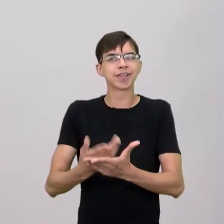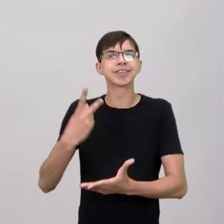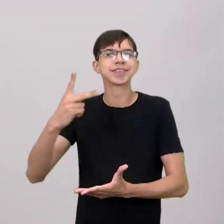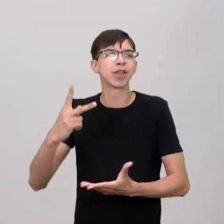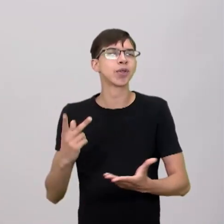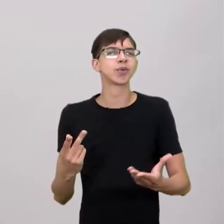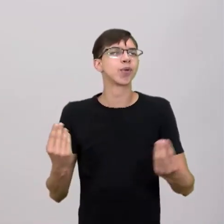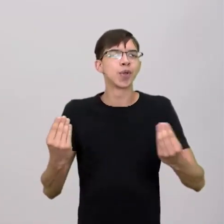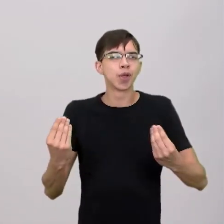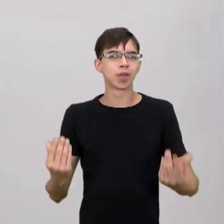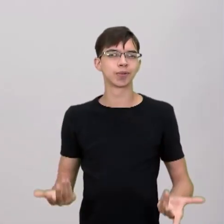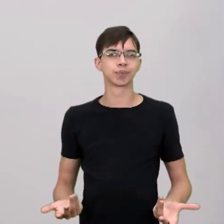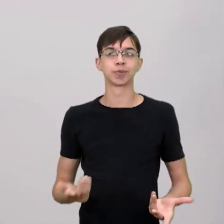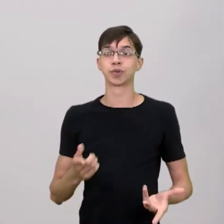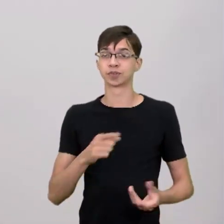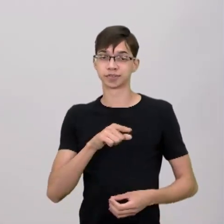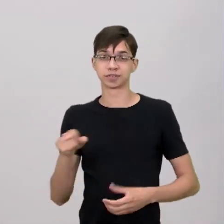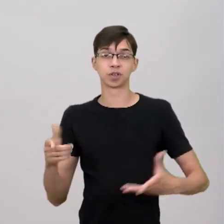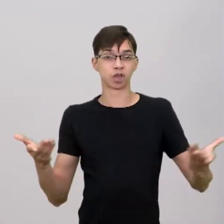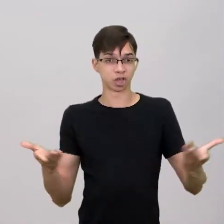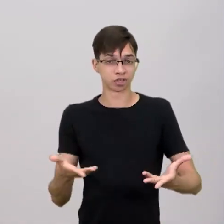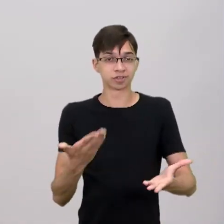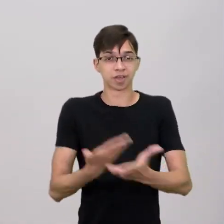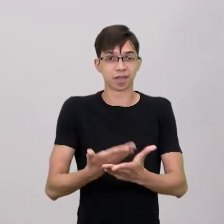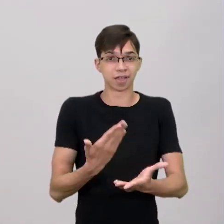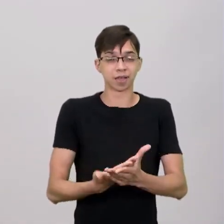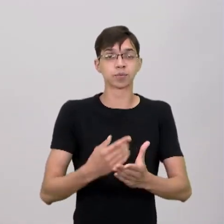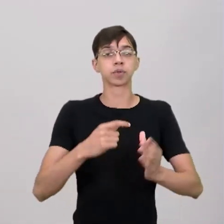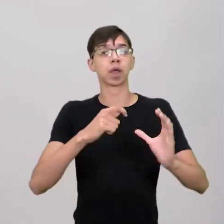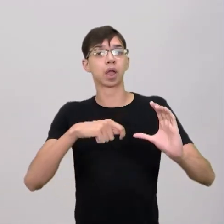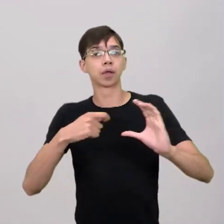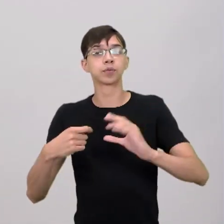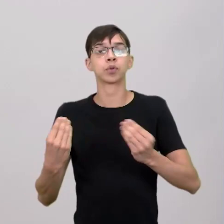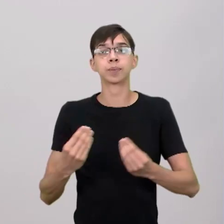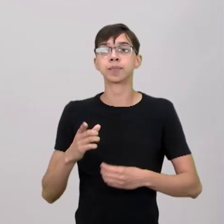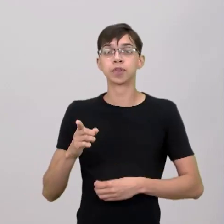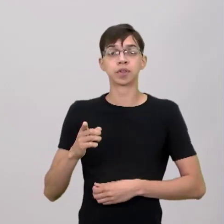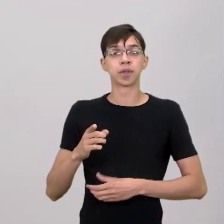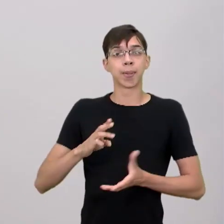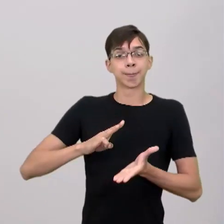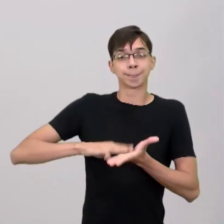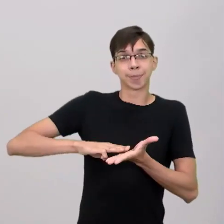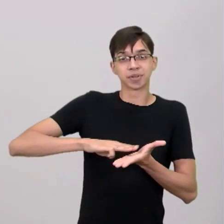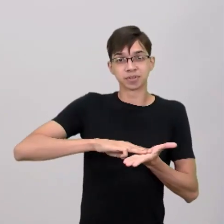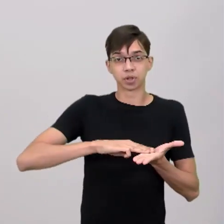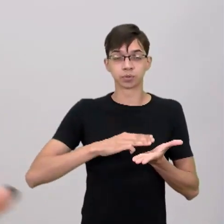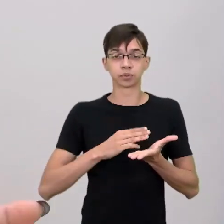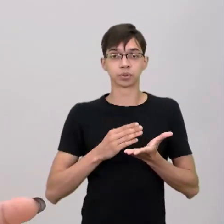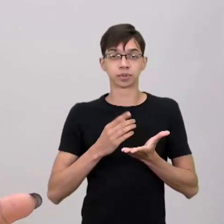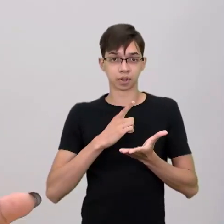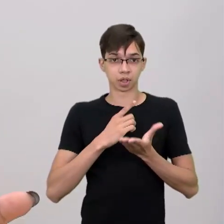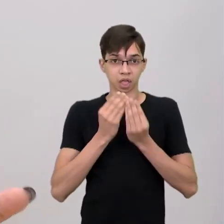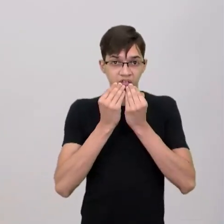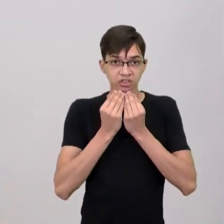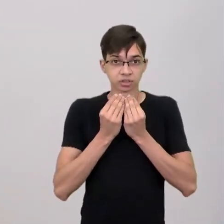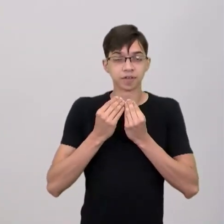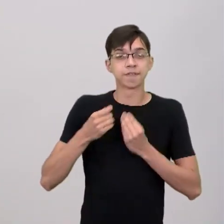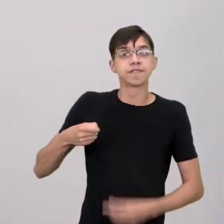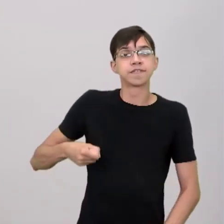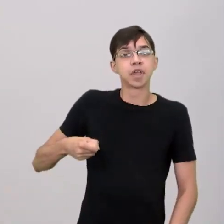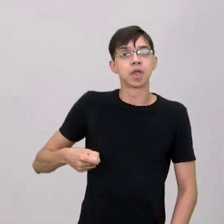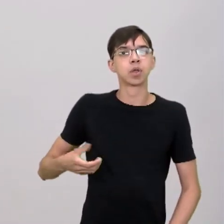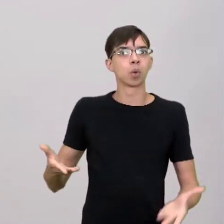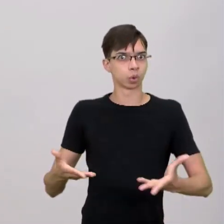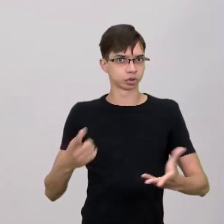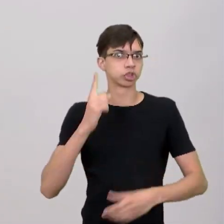aula que vocês gravaram hoje? Enfim, vocês foram comer pastel na feira? Que eu fui comer pastel na feira, que hoje é dia de feira.